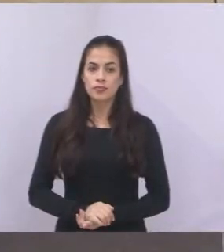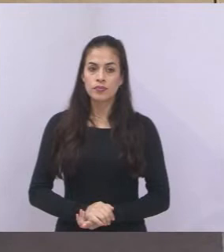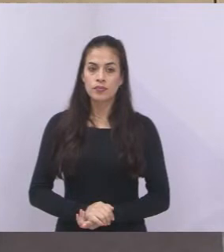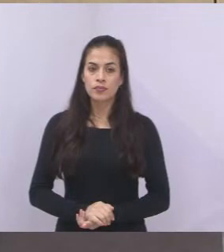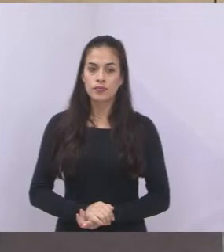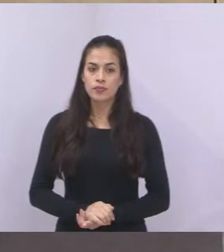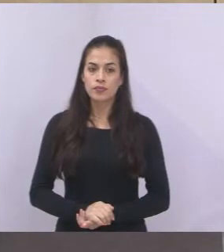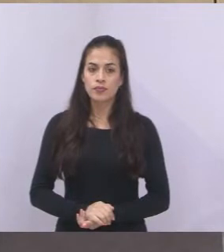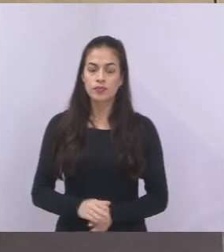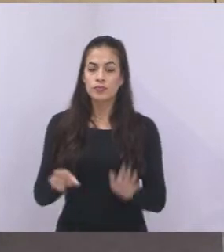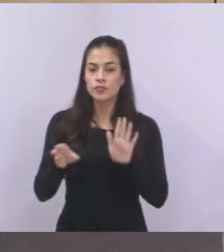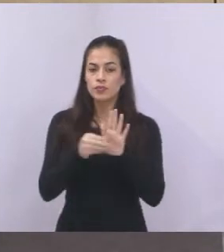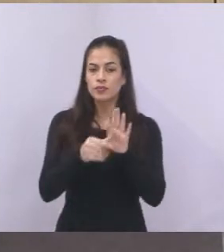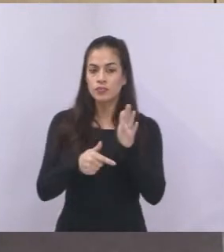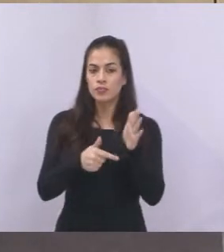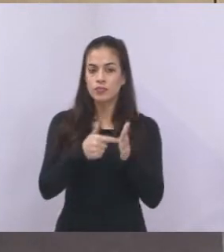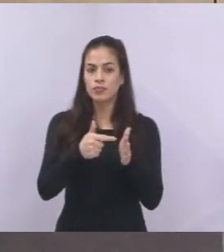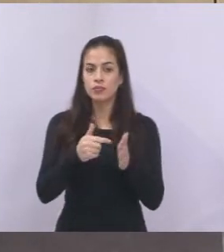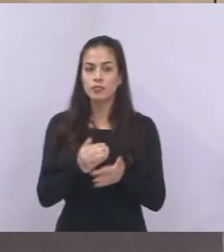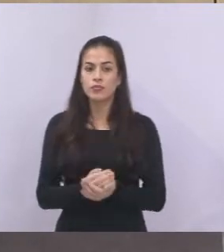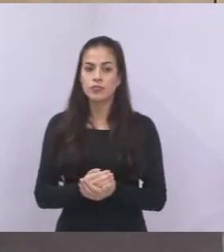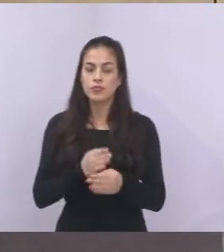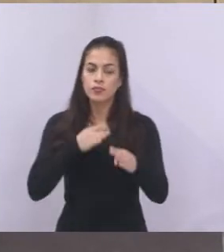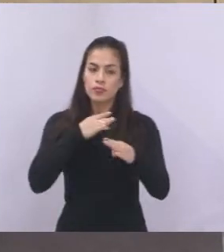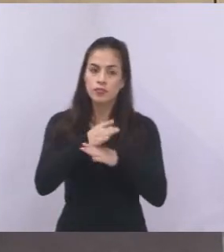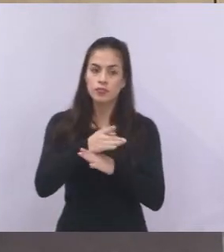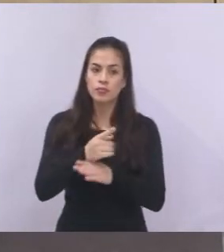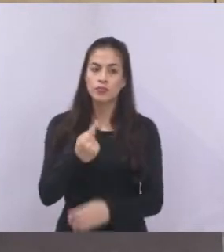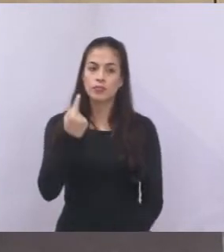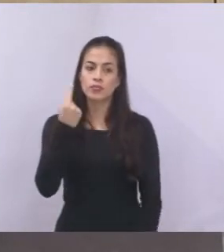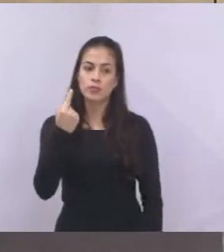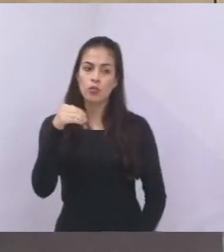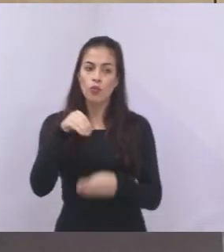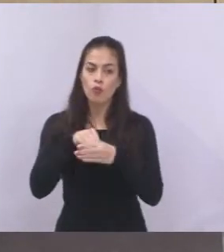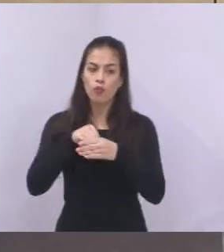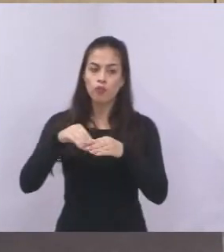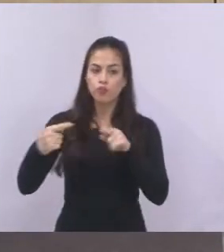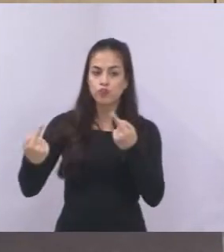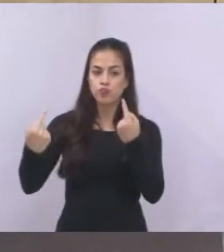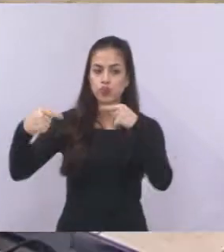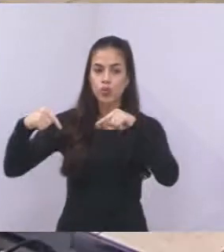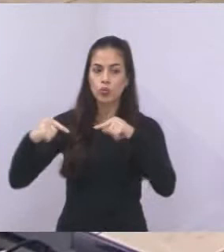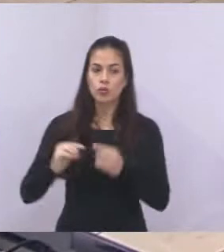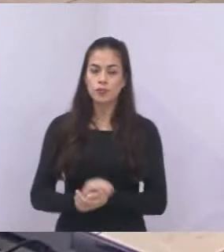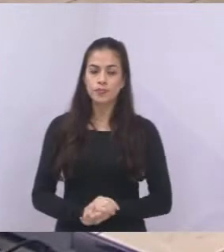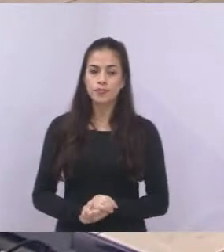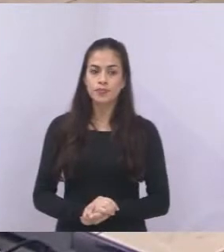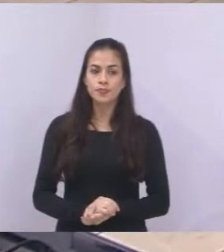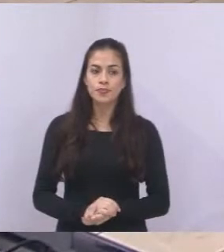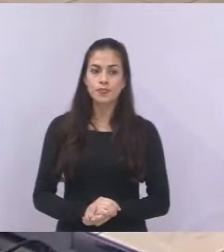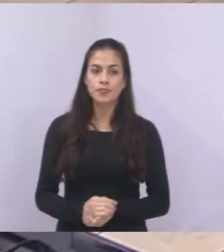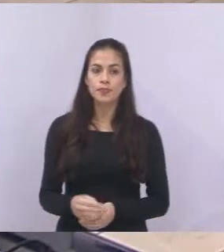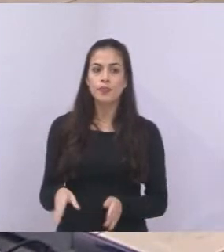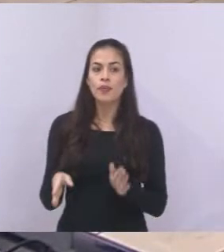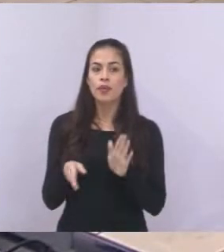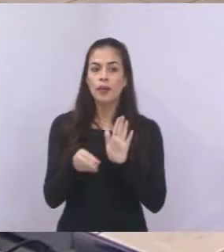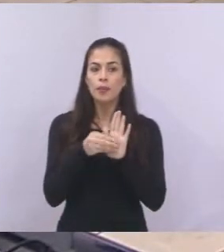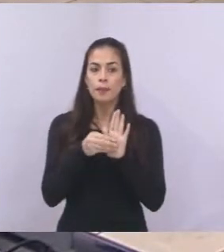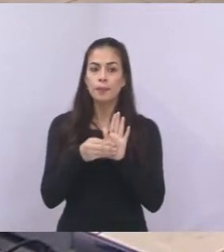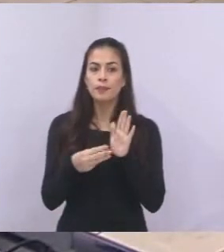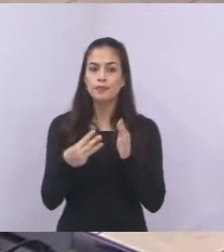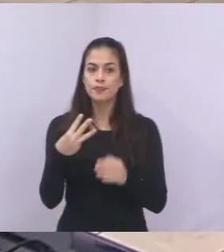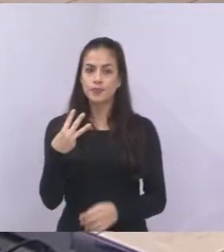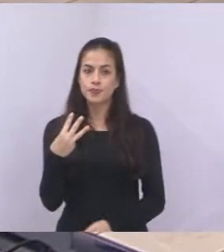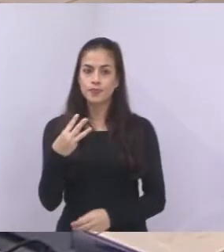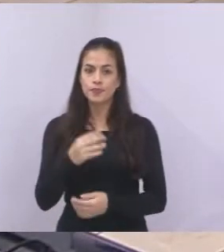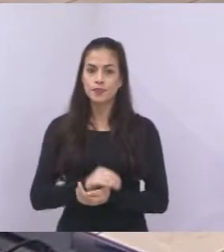Emenda número 2, aprovado, com um voto contra. Próxima emenda. Emenda número 3. Dessa forma, propõe